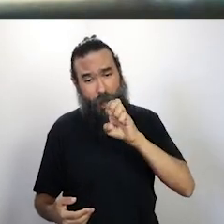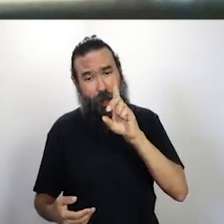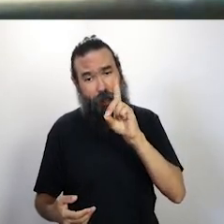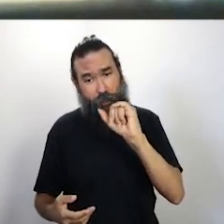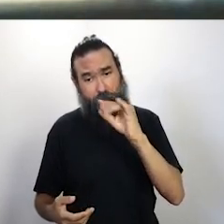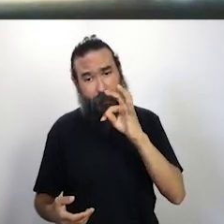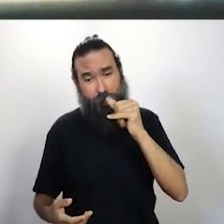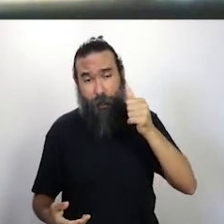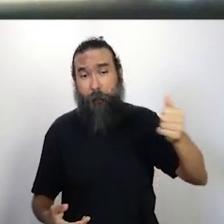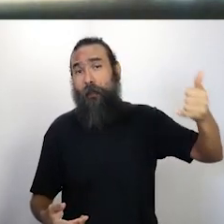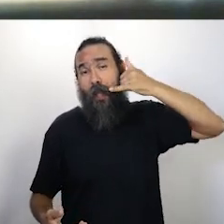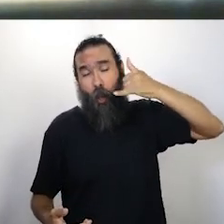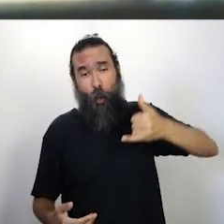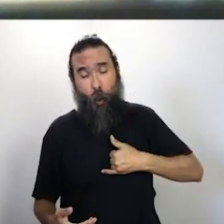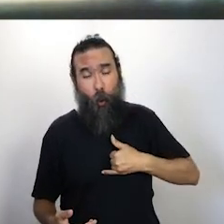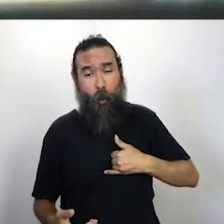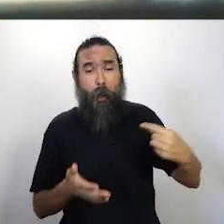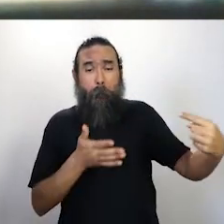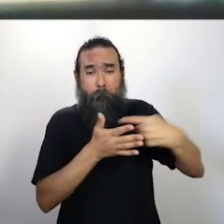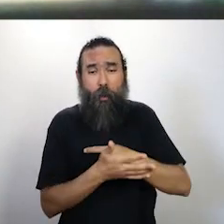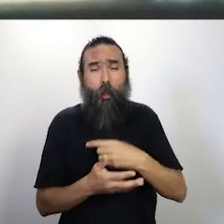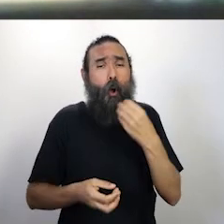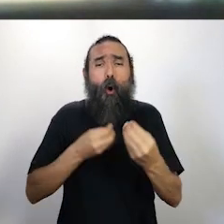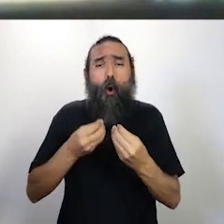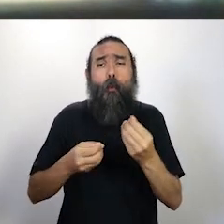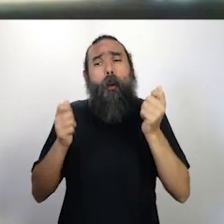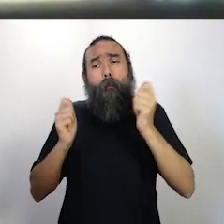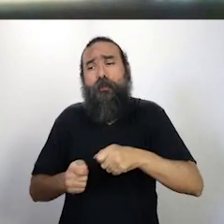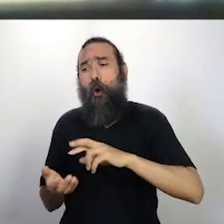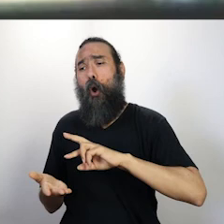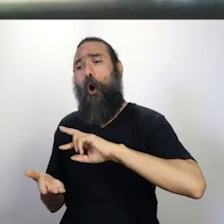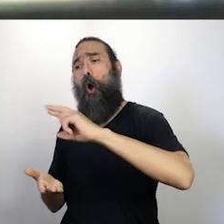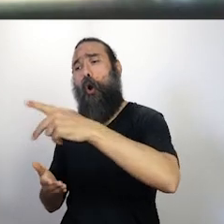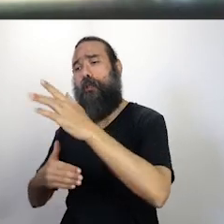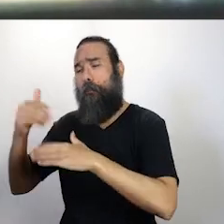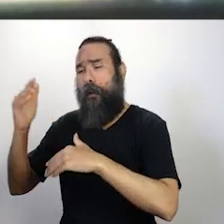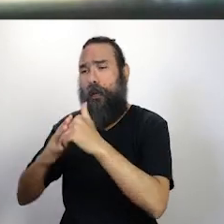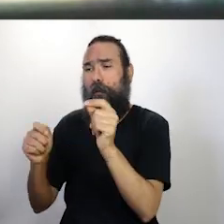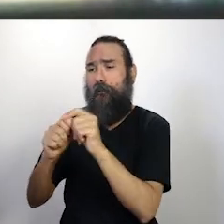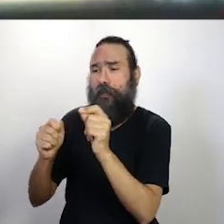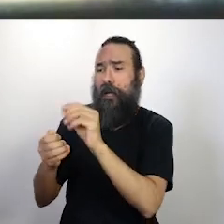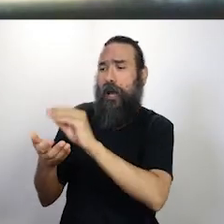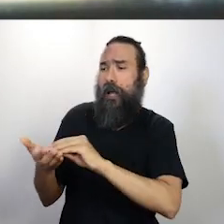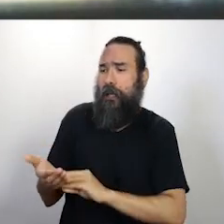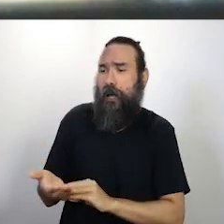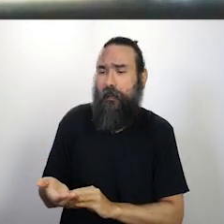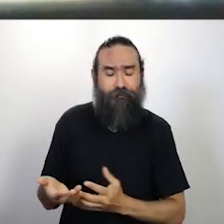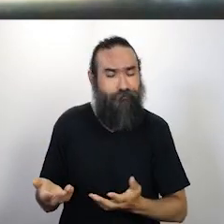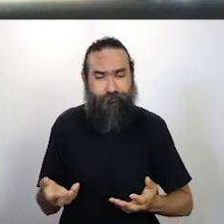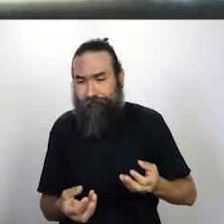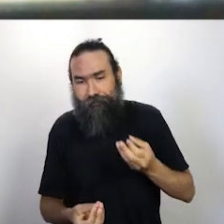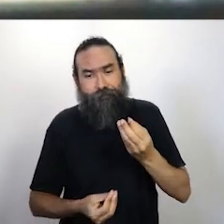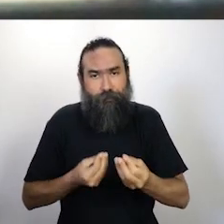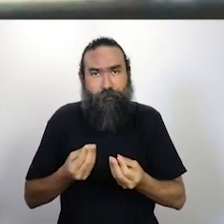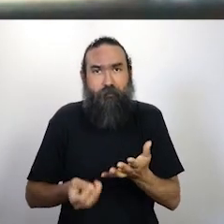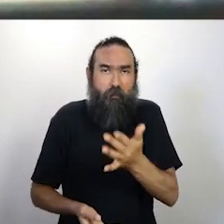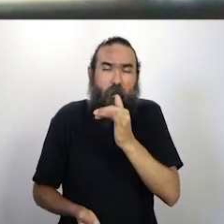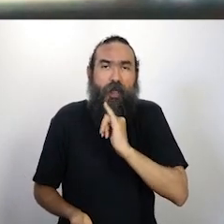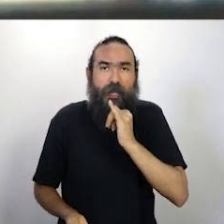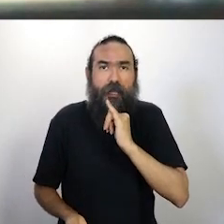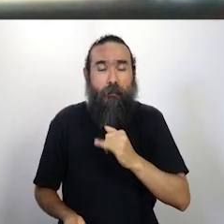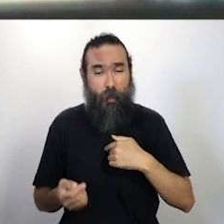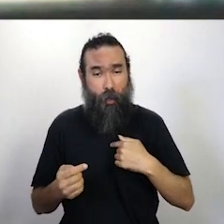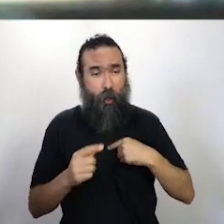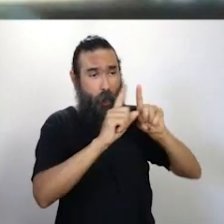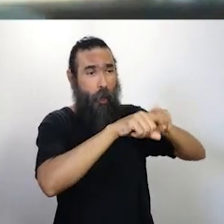plataforma Mais Brasil por exemplo a questão é falando com o servidor da casa hoje de manhã eu tive reunião com servidores eles